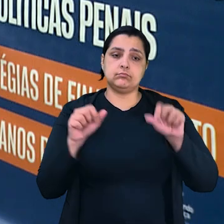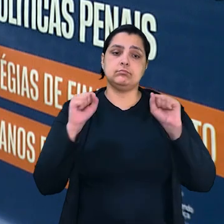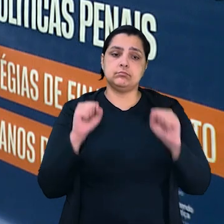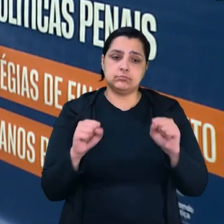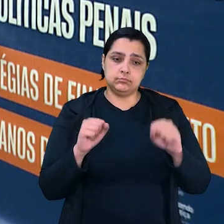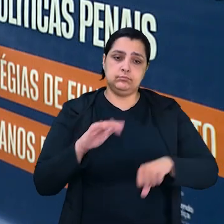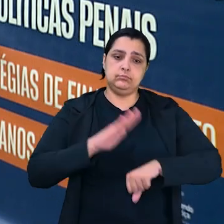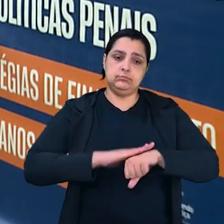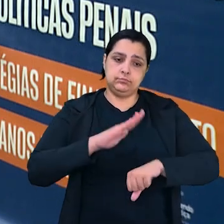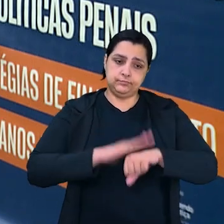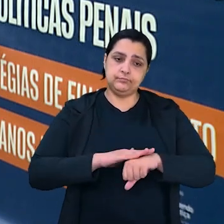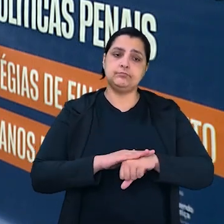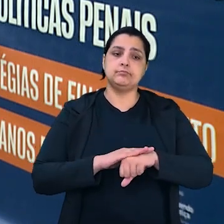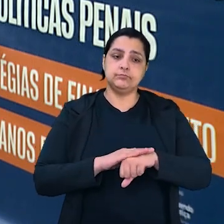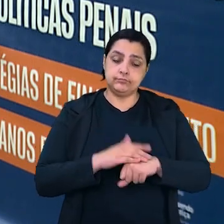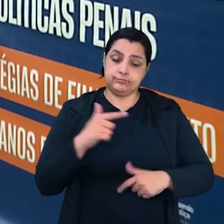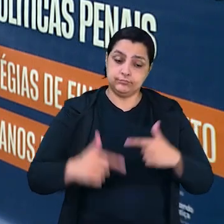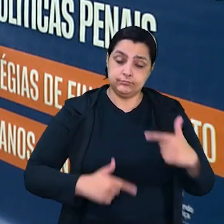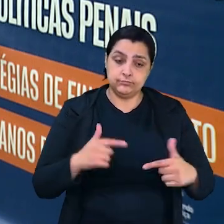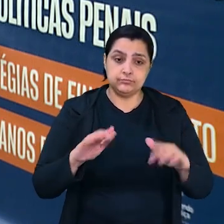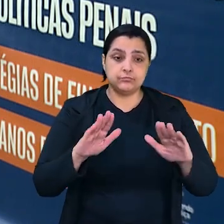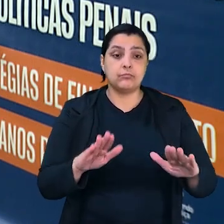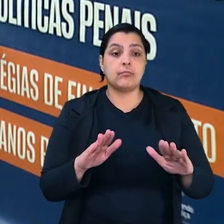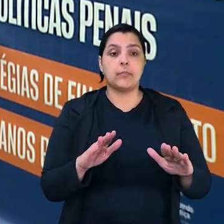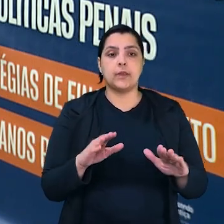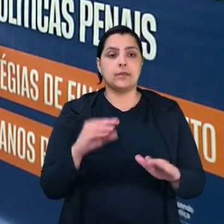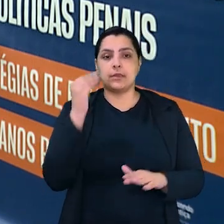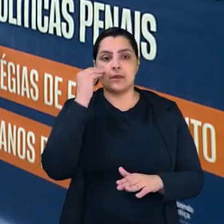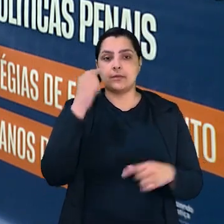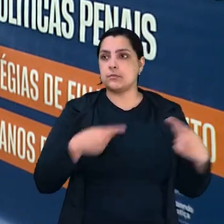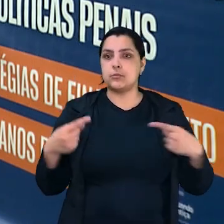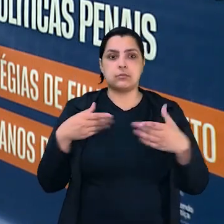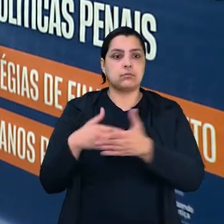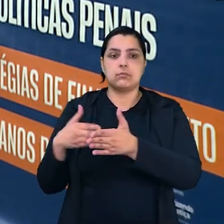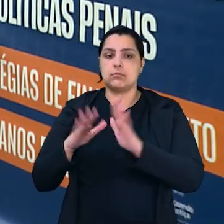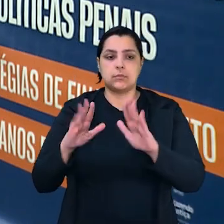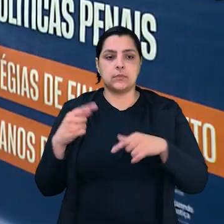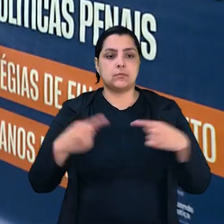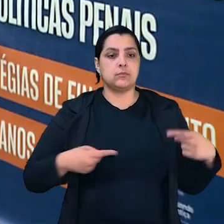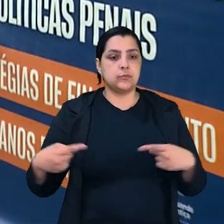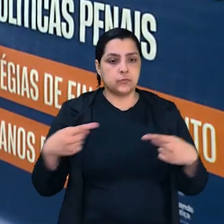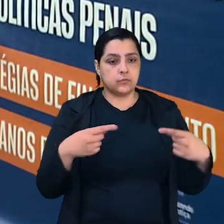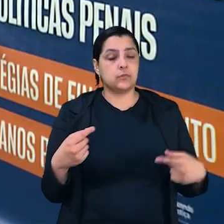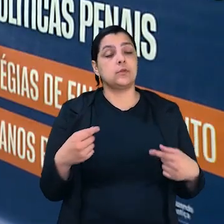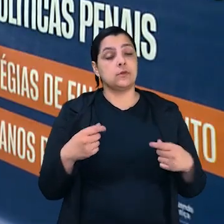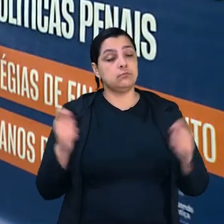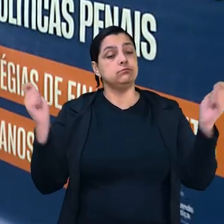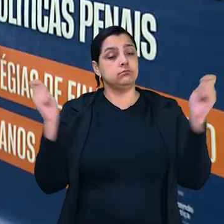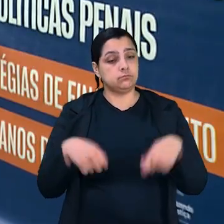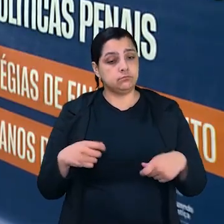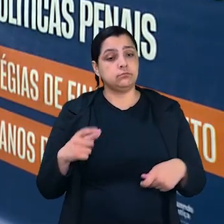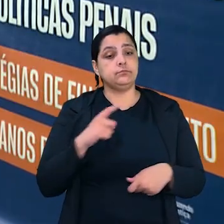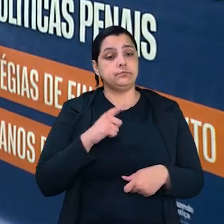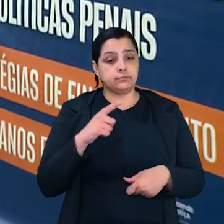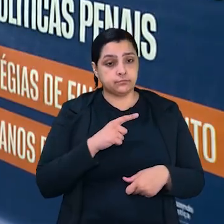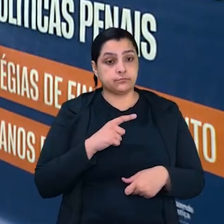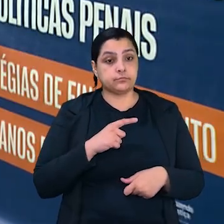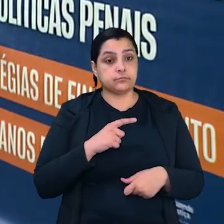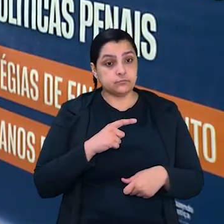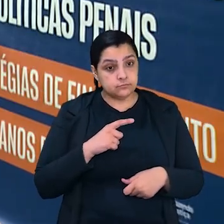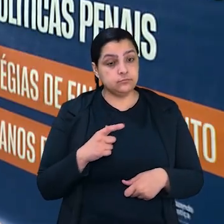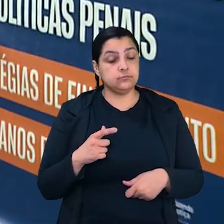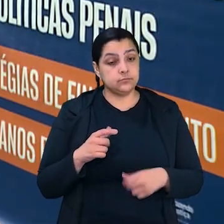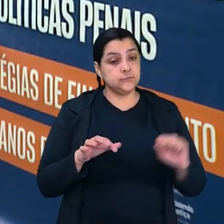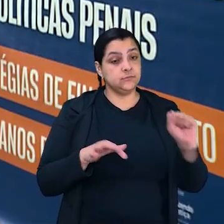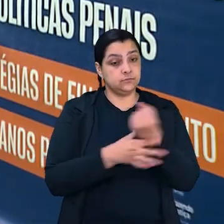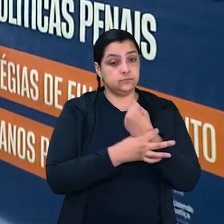que podem ser trabalhadas e que, longe de inviabilizar a política, mostram que a política tem o seu potencial, e